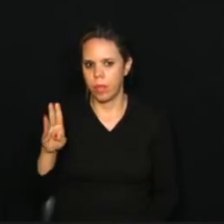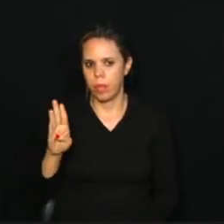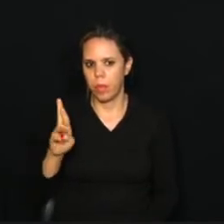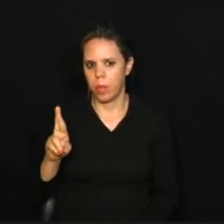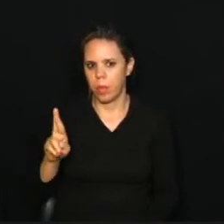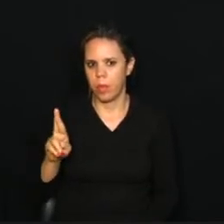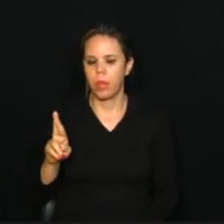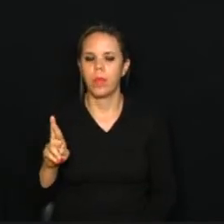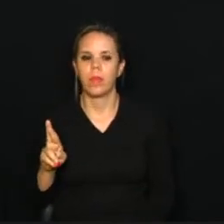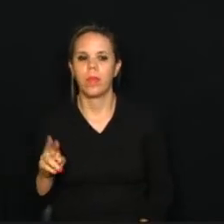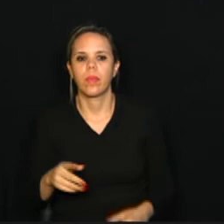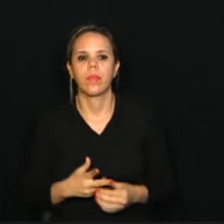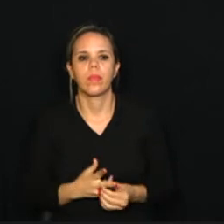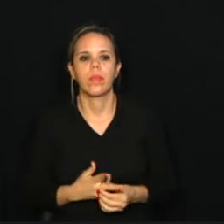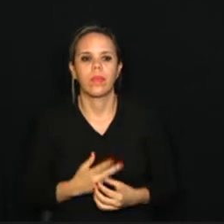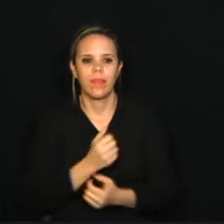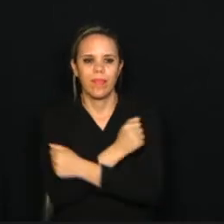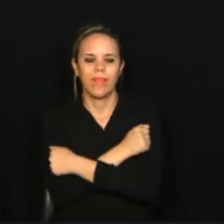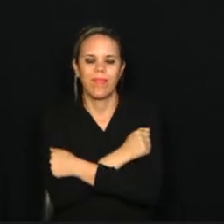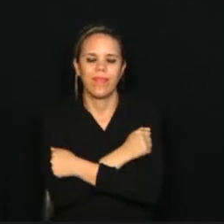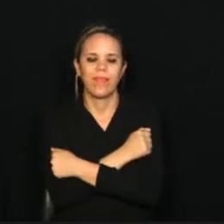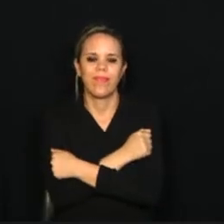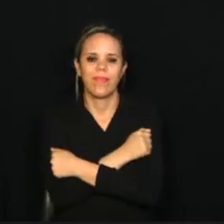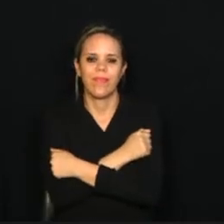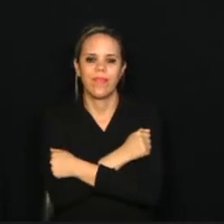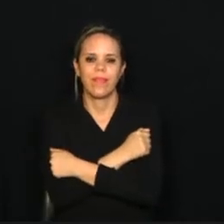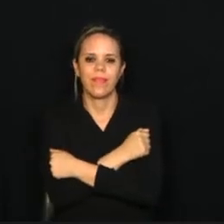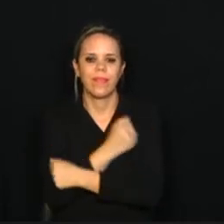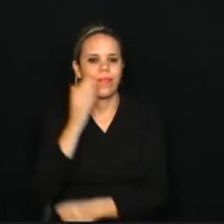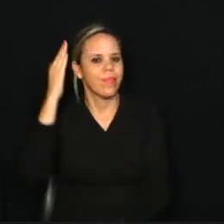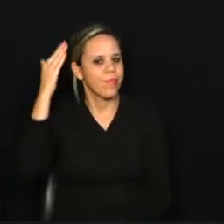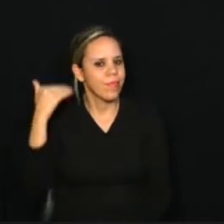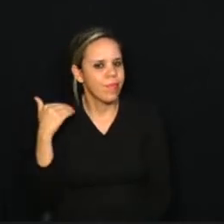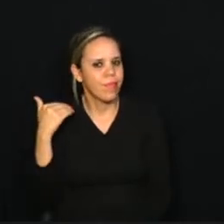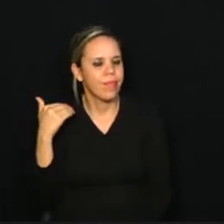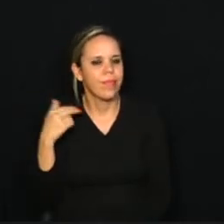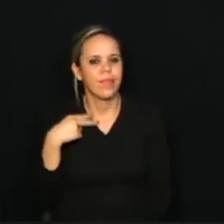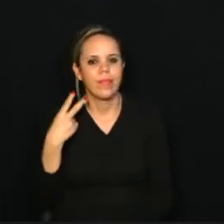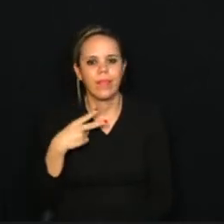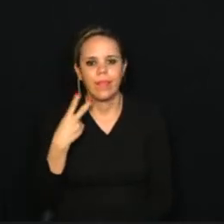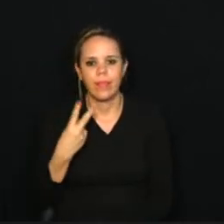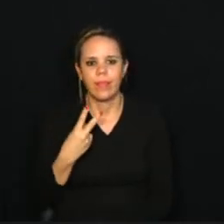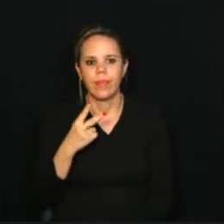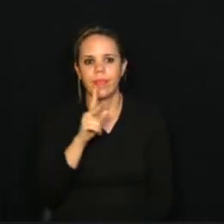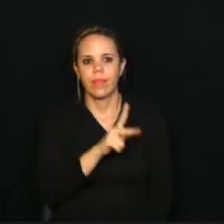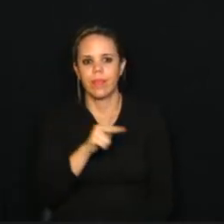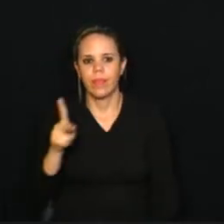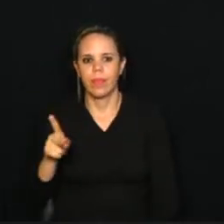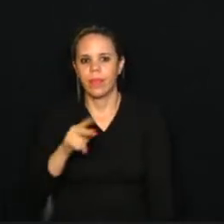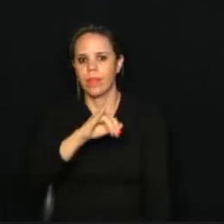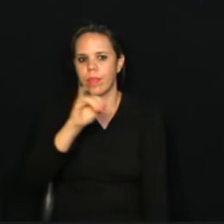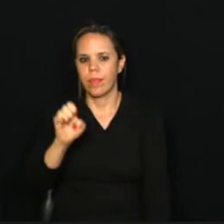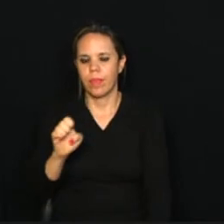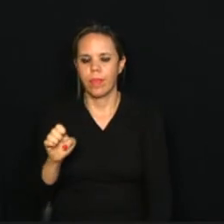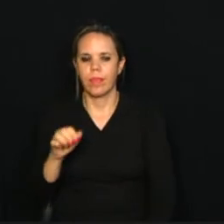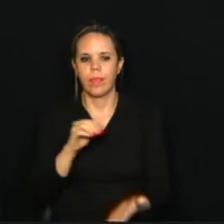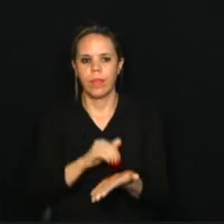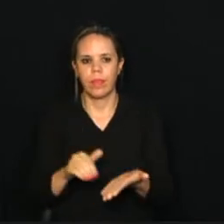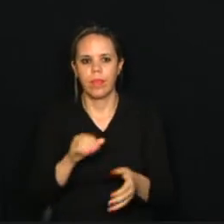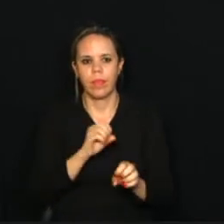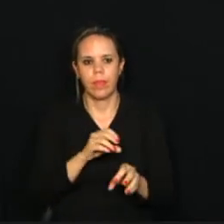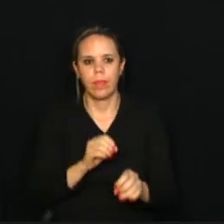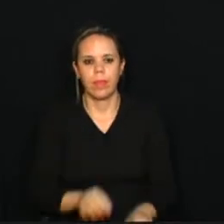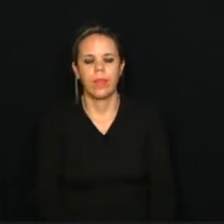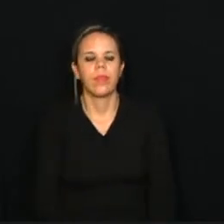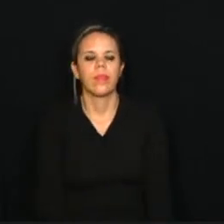pjinfcampinas@mpsp.mp.br. Então, um forte abraço aí a Débora, ao ilustre secretário, professor